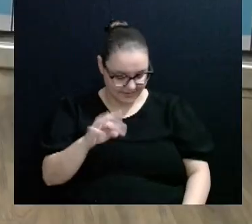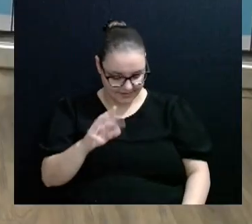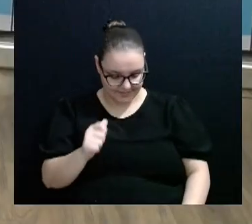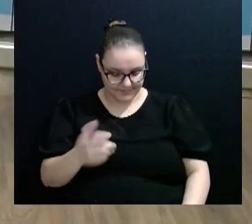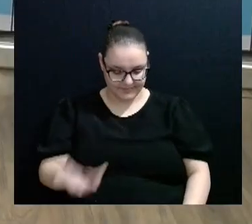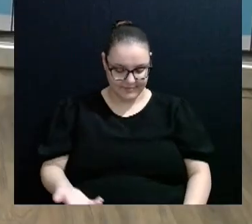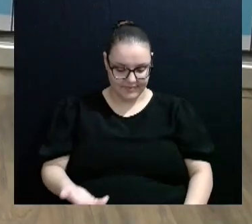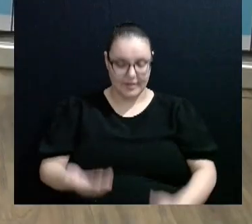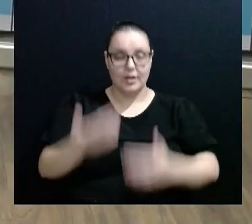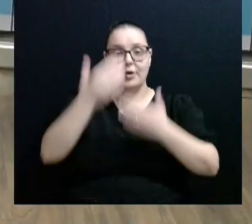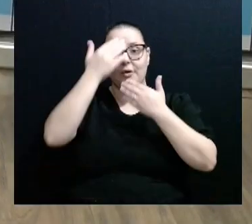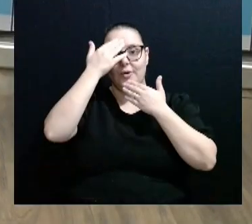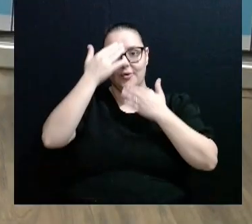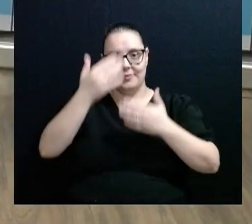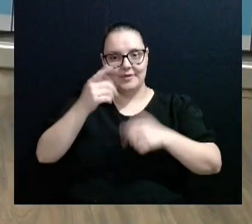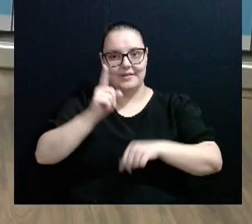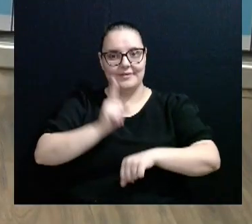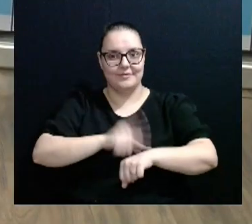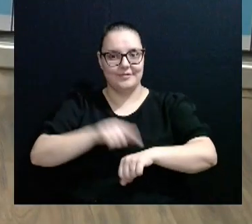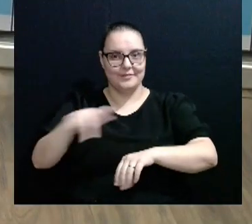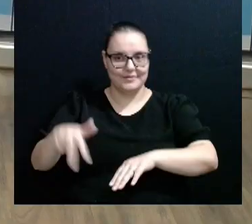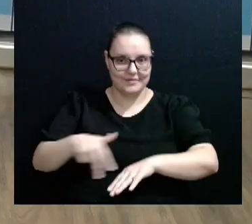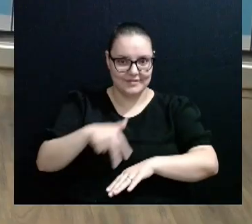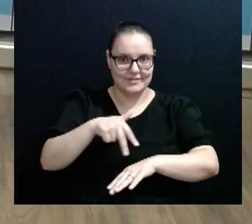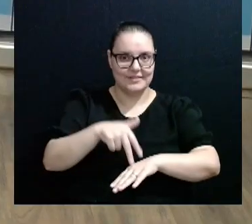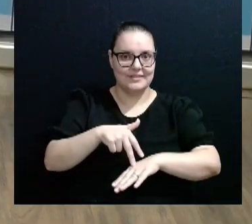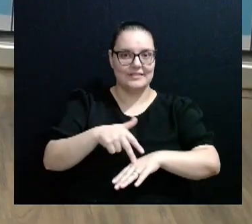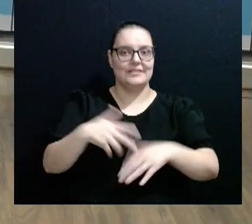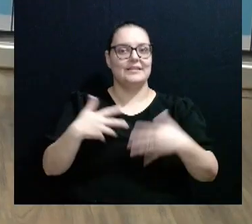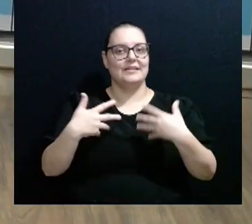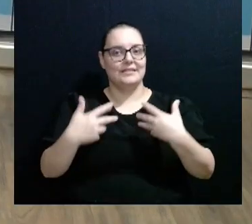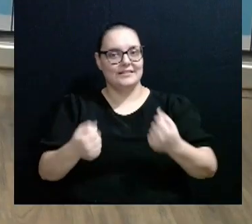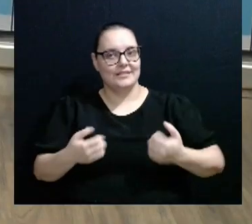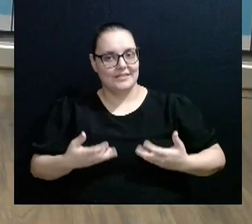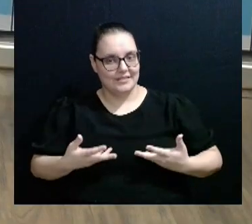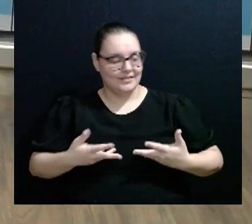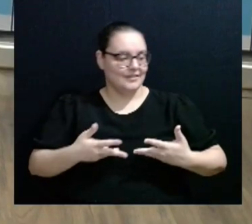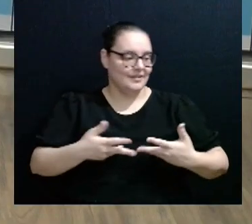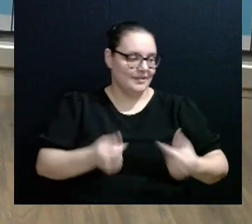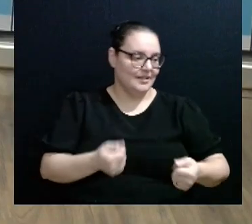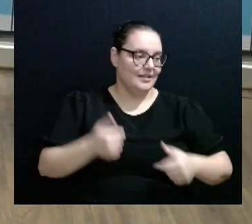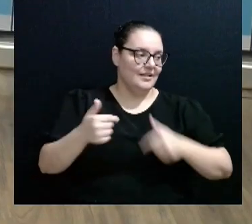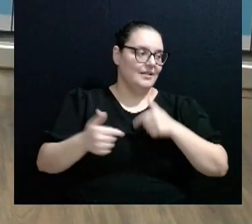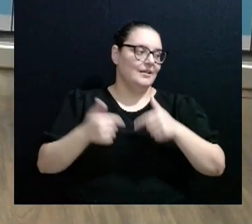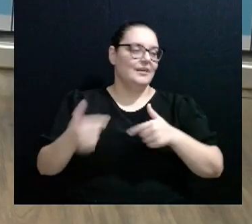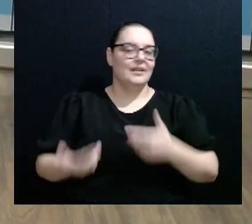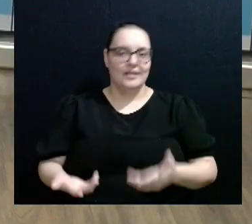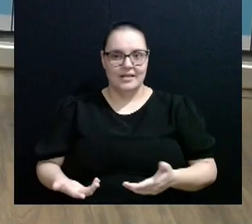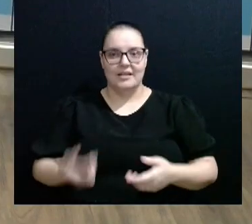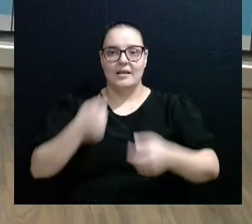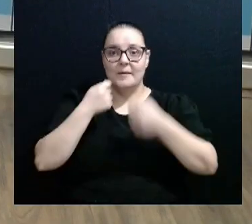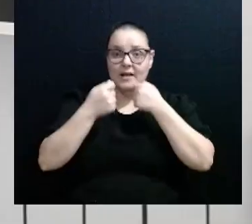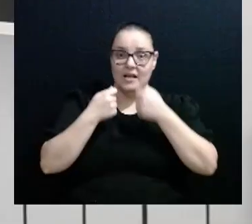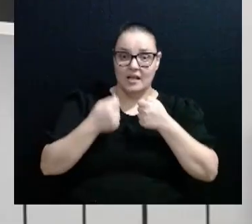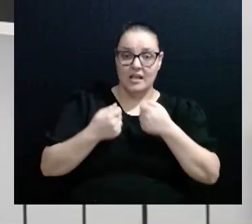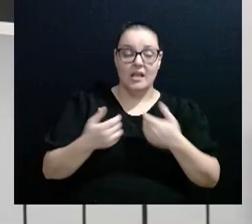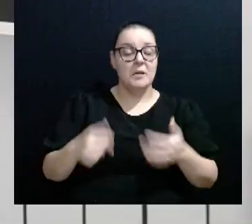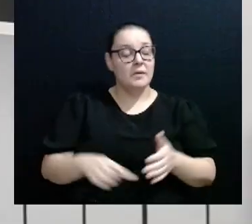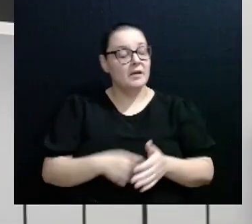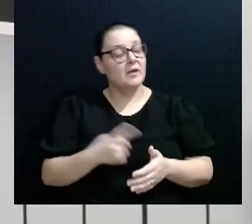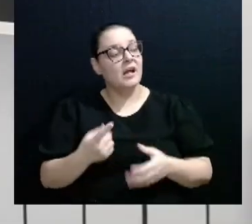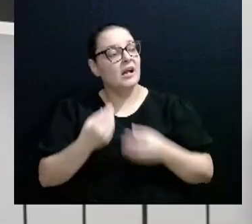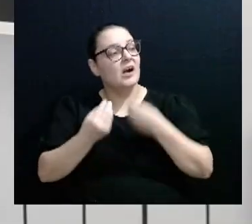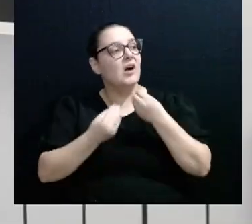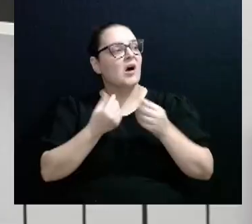obrigado pela disponibilidade do seu tempo, ter aceito o convite para participar desta entrevista. E primeiro, né, como é que você analisa